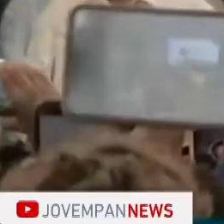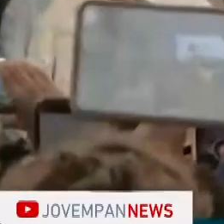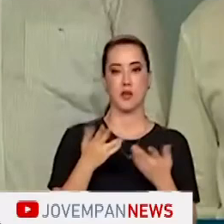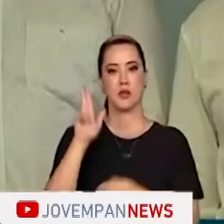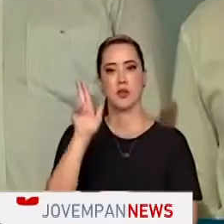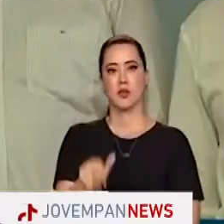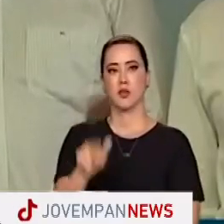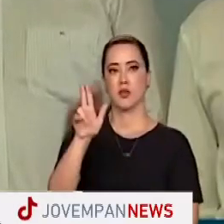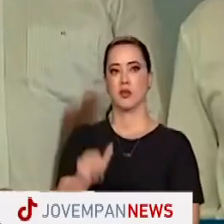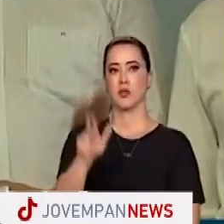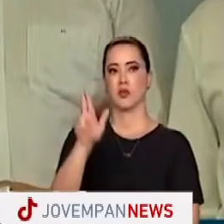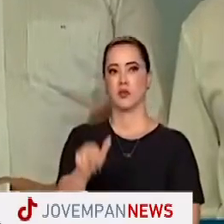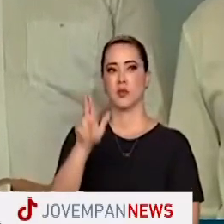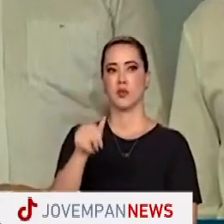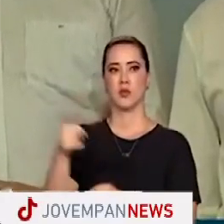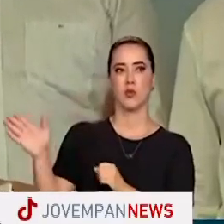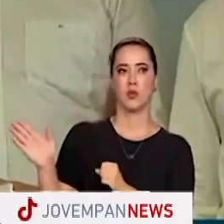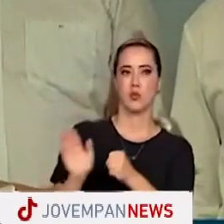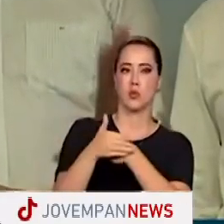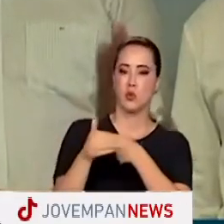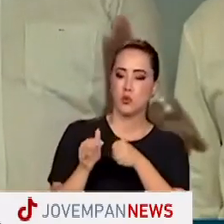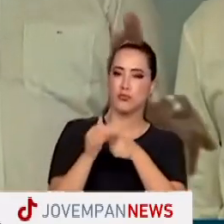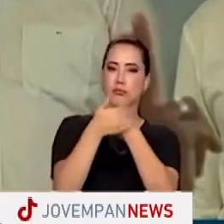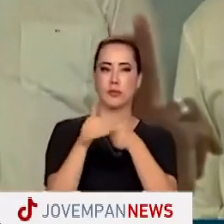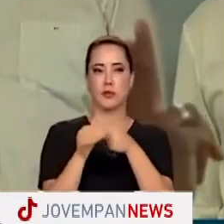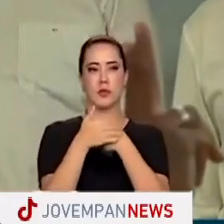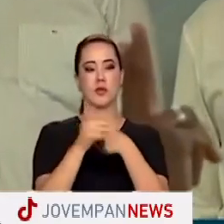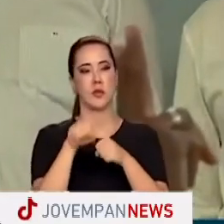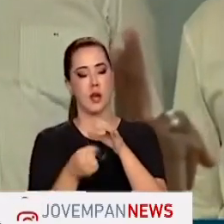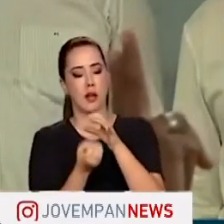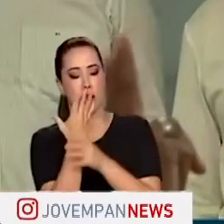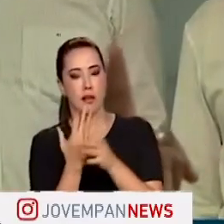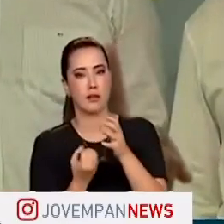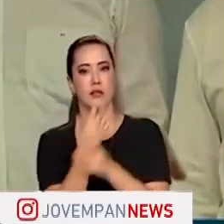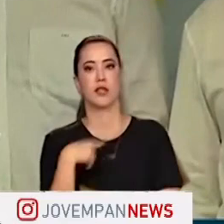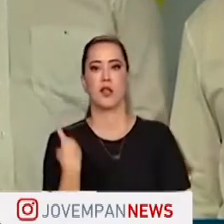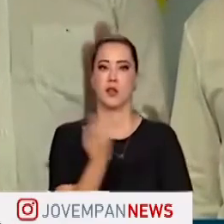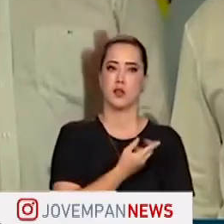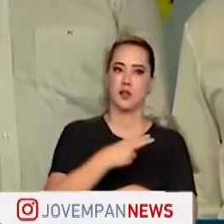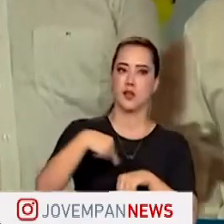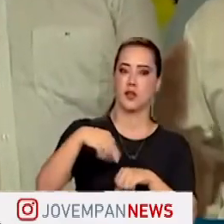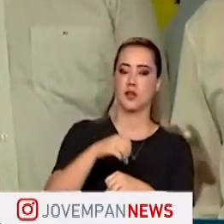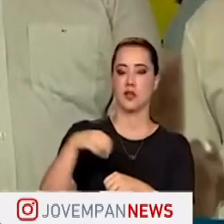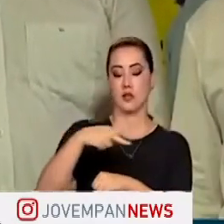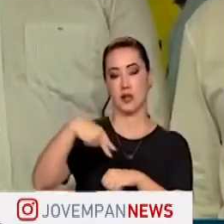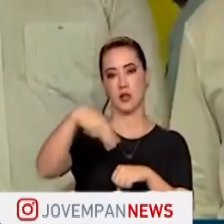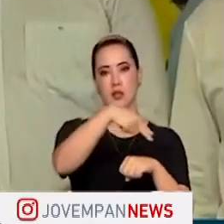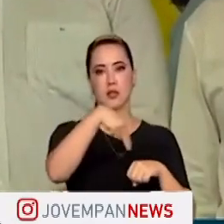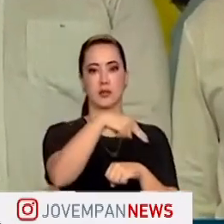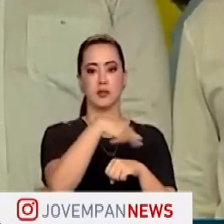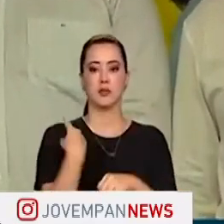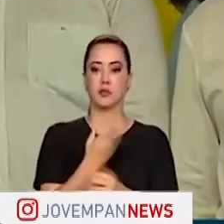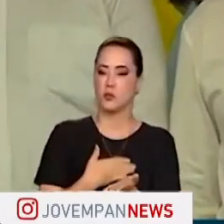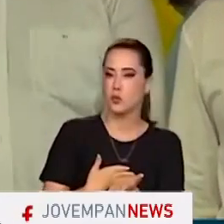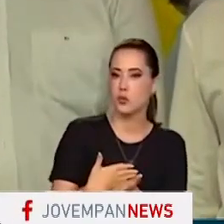R$ 96 mil. Então há uma grande expectativa, demanda existe, a gente sabe que a habitação, até que o ano passado, com a elevação da taxa Selic